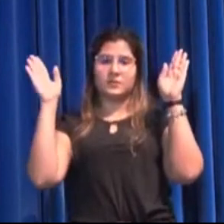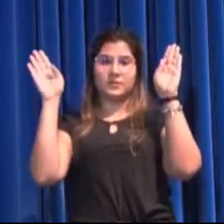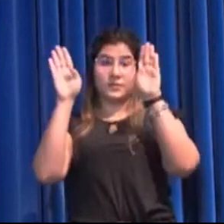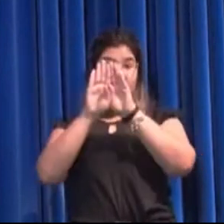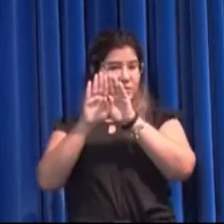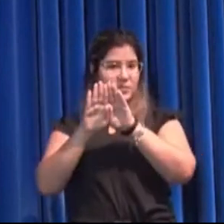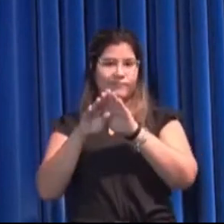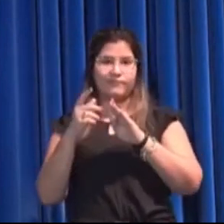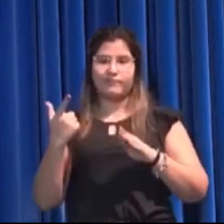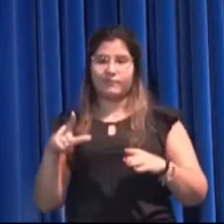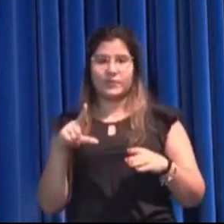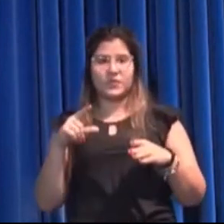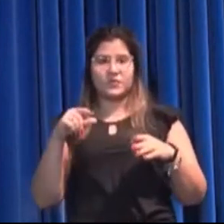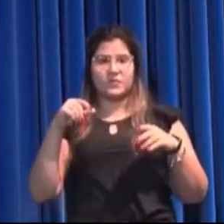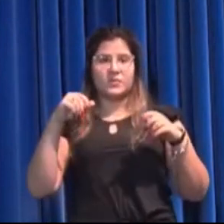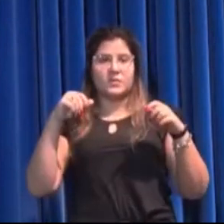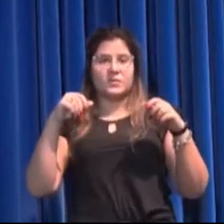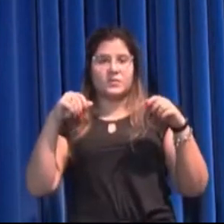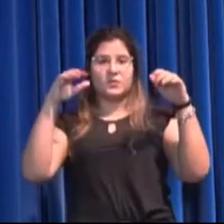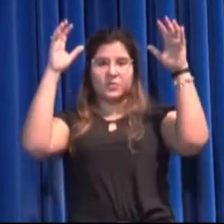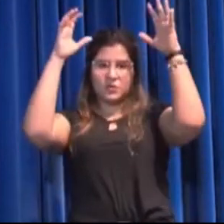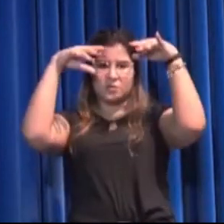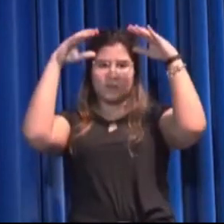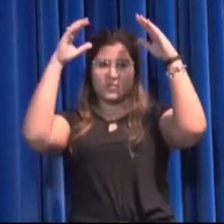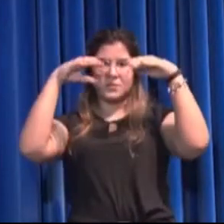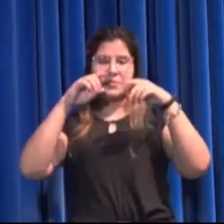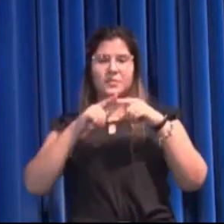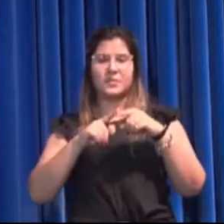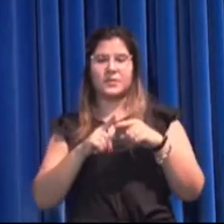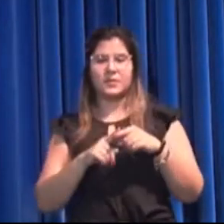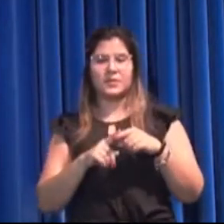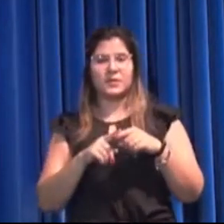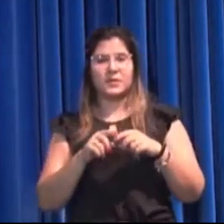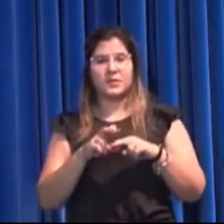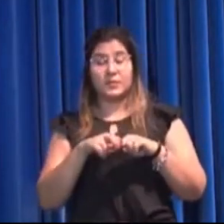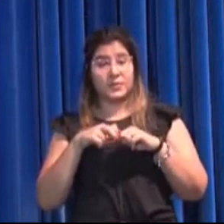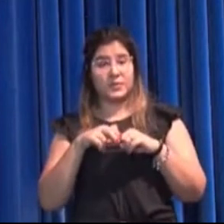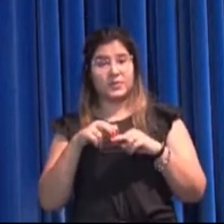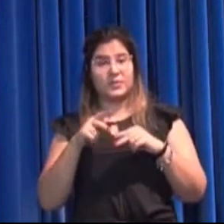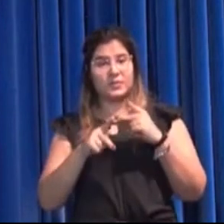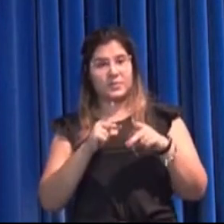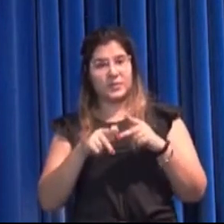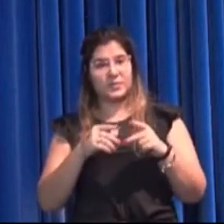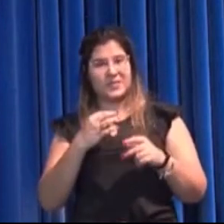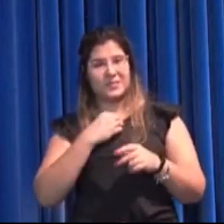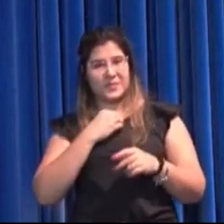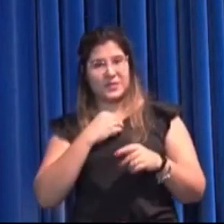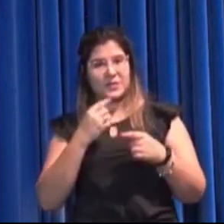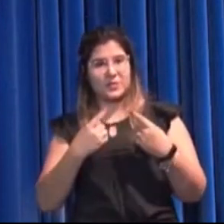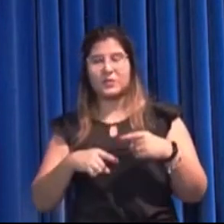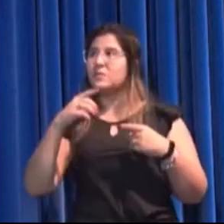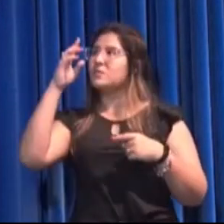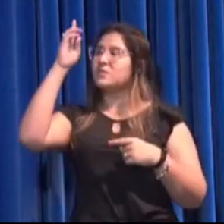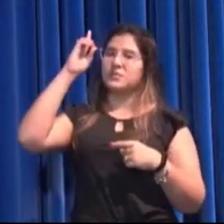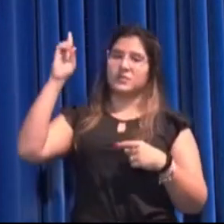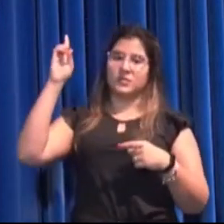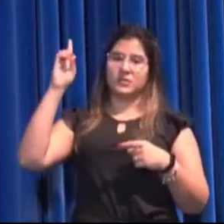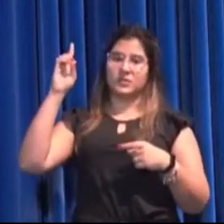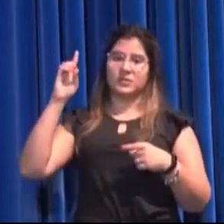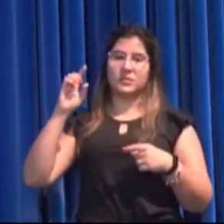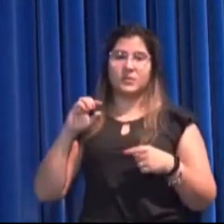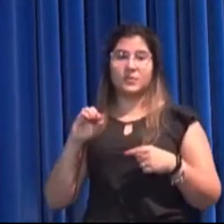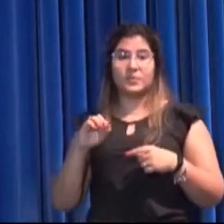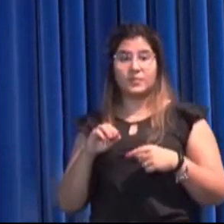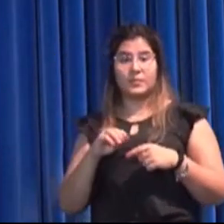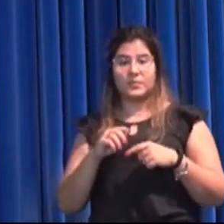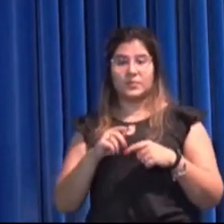houver chuva, por ter o povo pecado contra ti, e ele orar neste lugar, e confessar o teu nome, e se